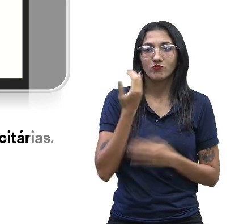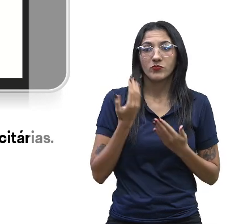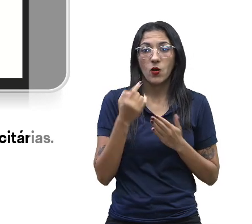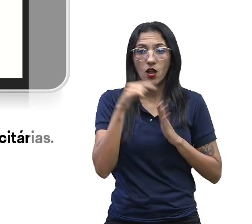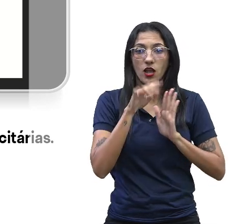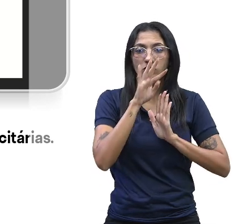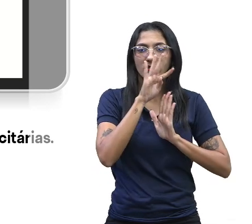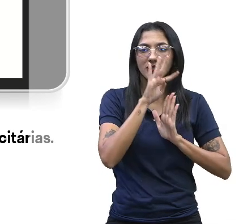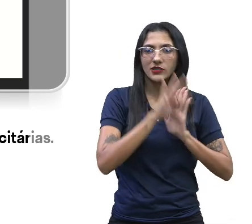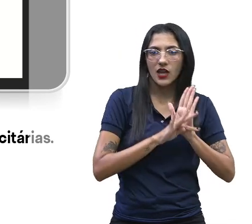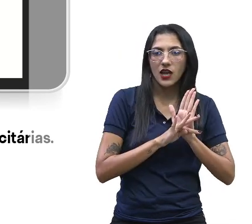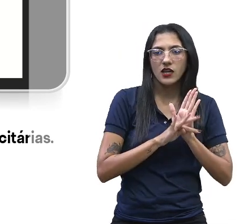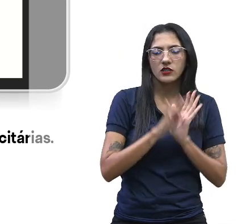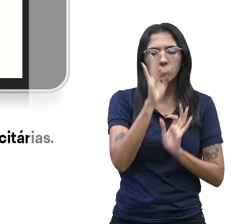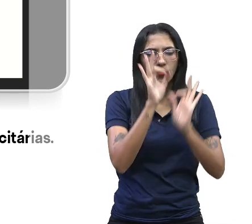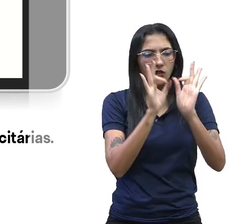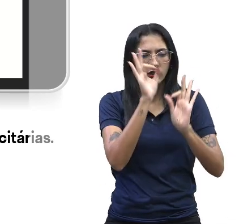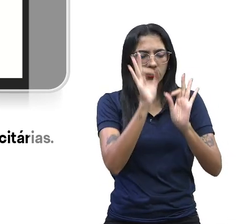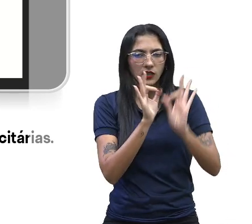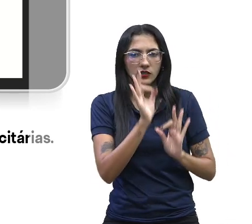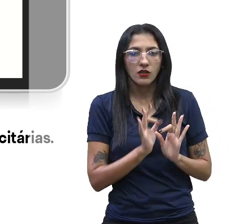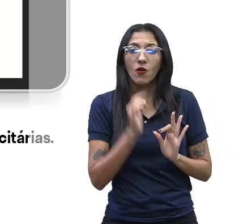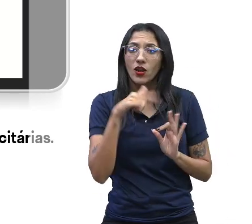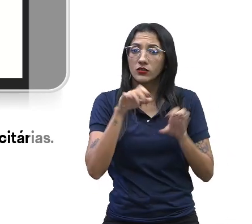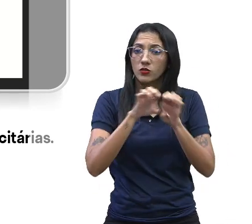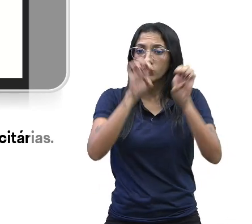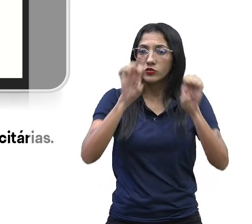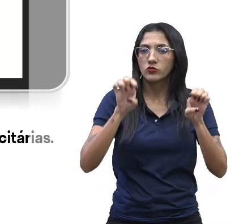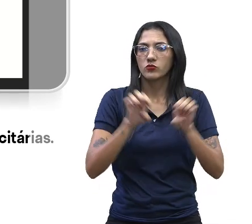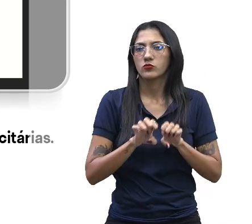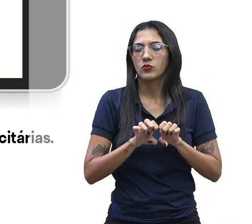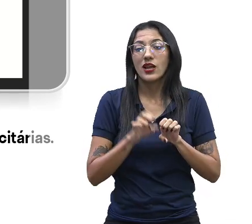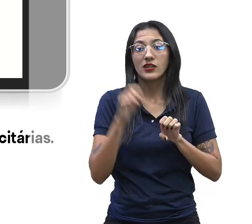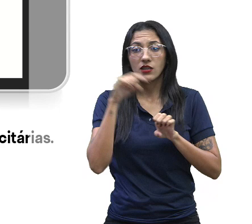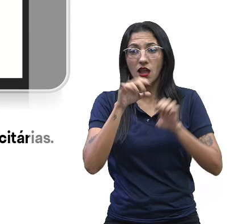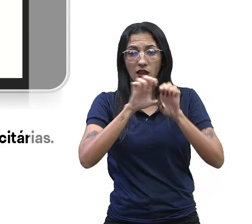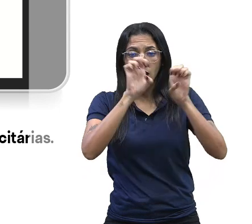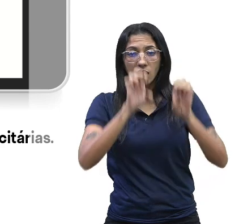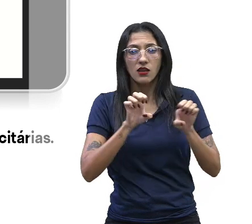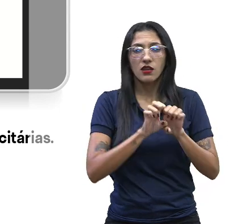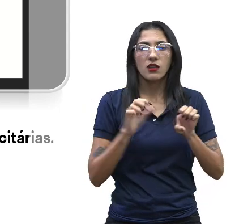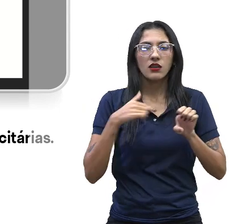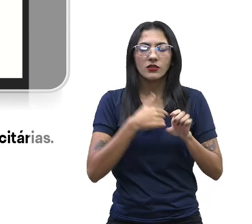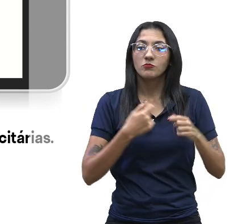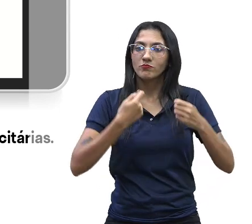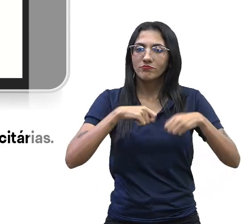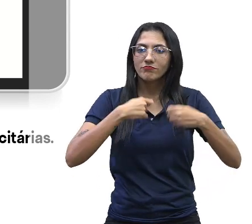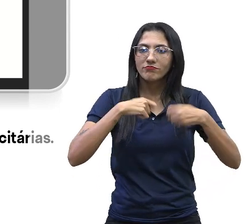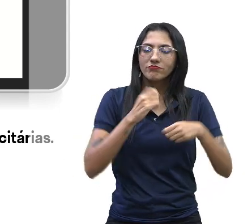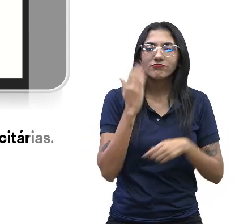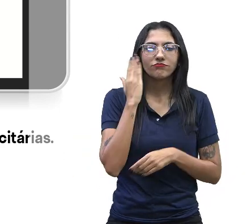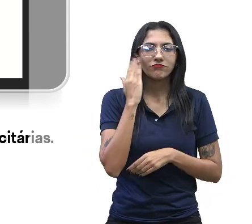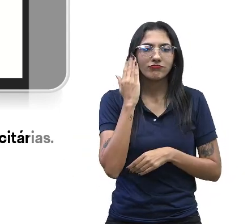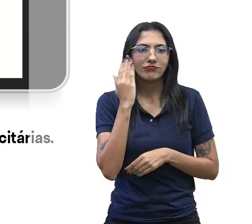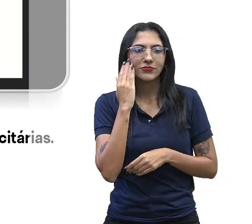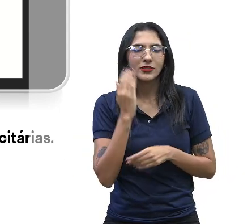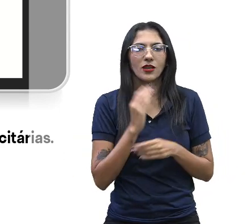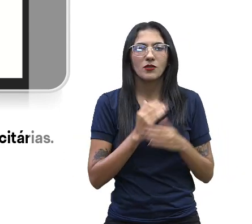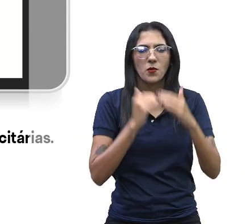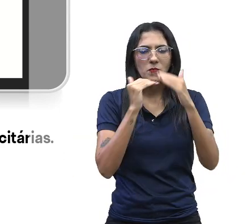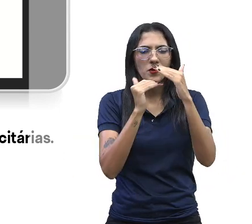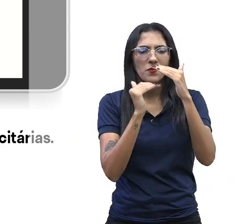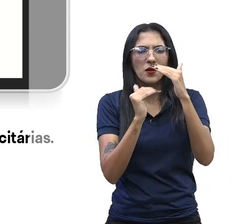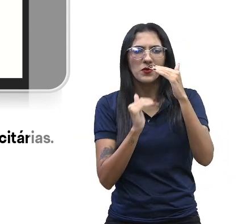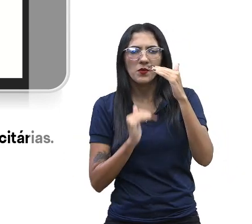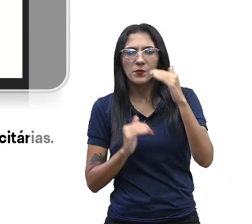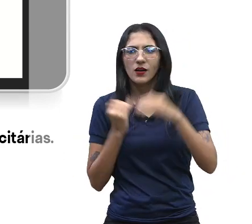texto organizado, ela tem uma estrutura, e essa estrutura, ela tem as partes importantes